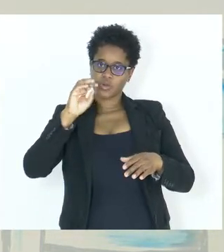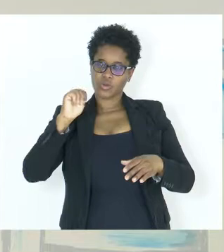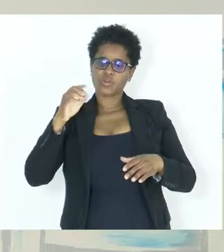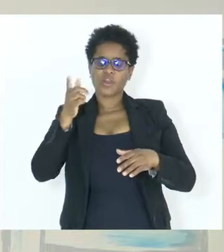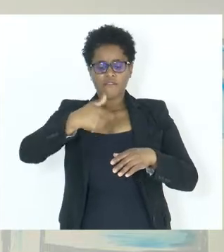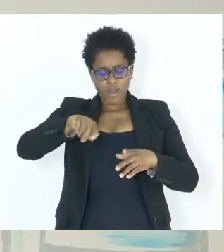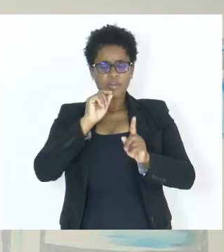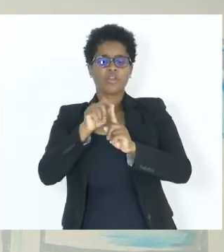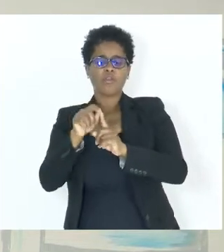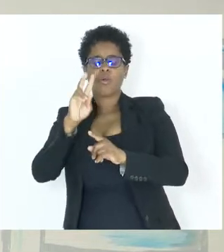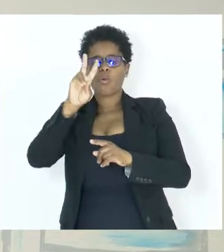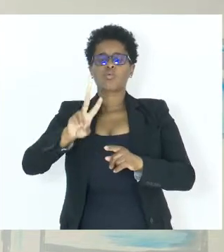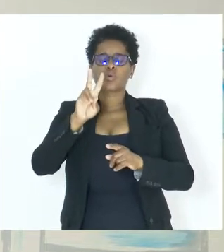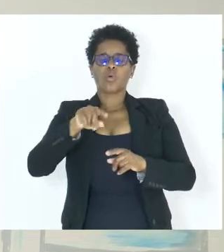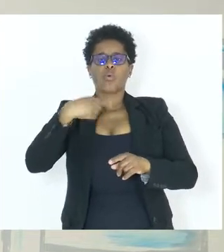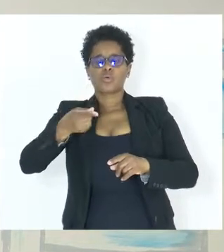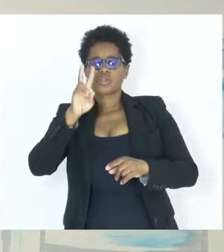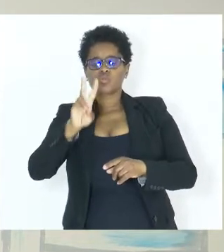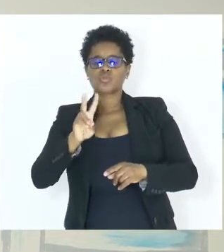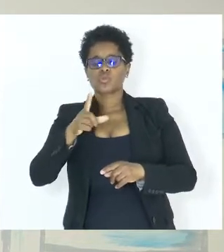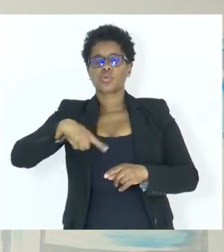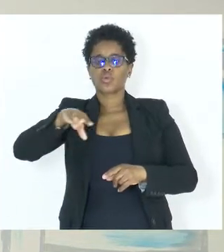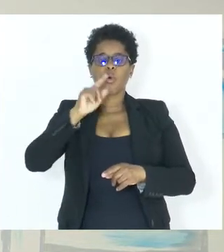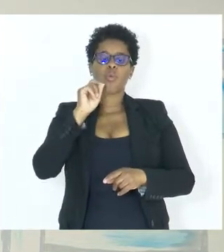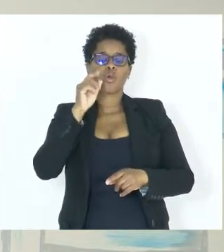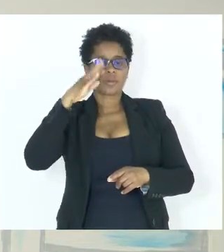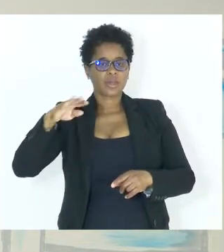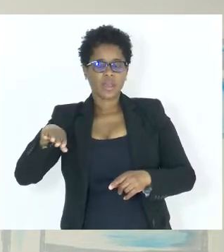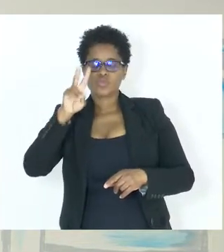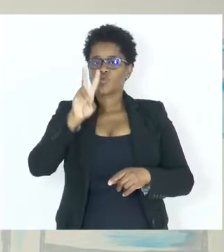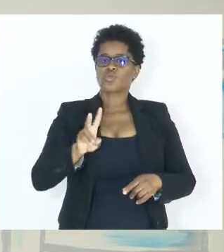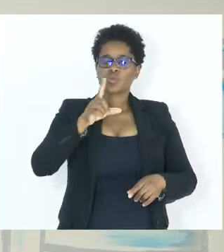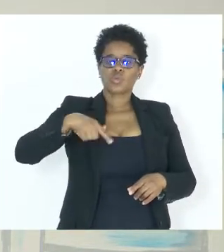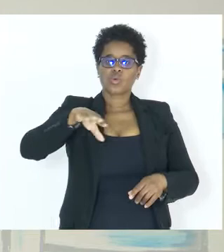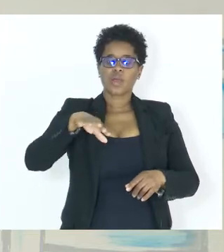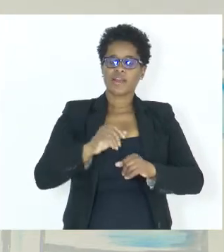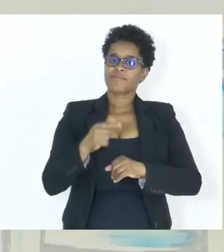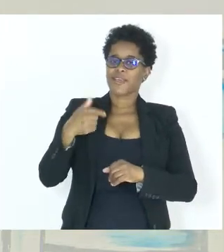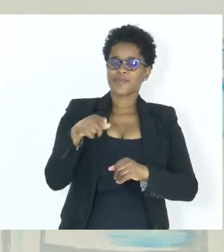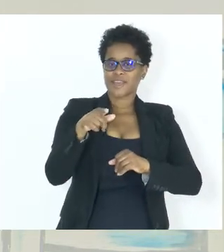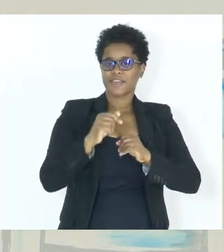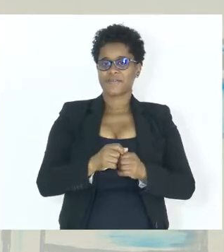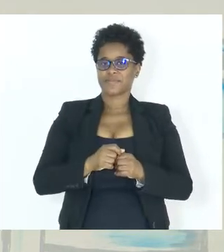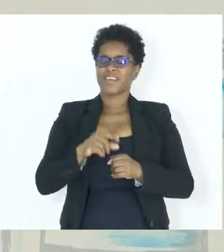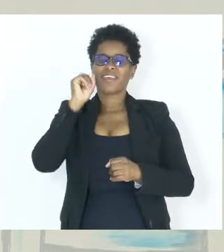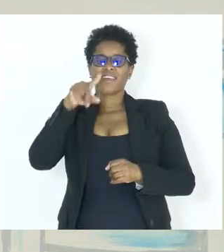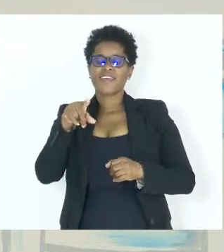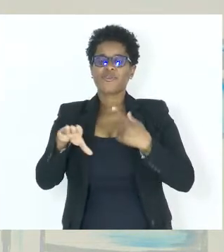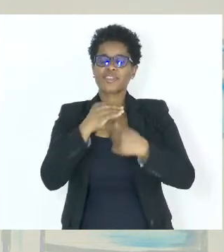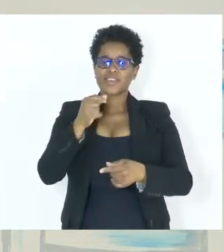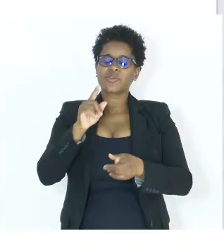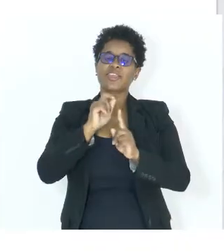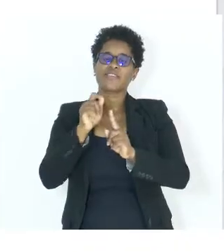no segundo lugar. O nome da criança no segundo lugar. Temos? Alguém